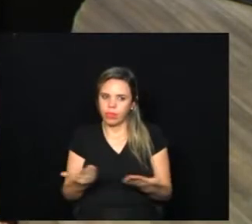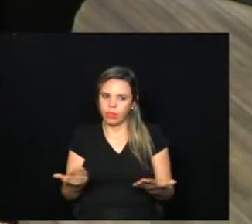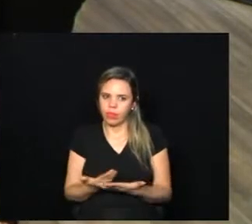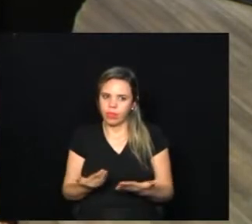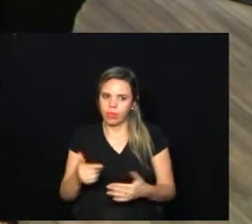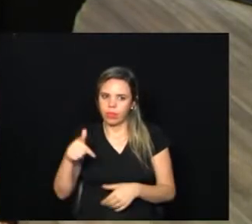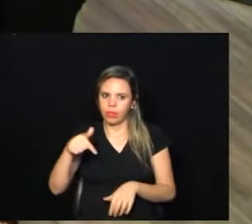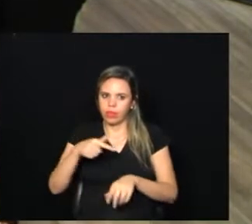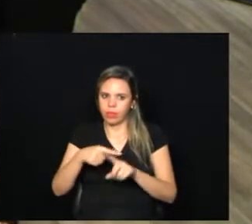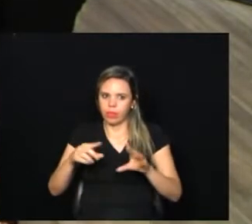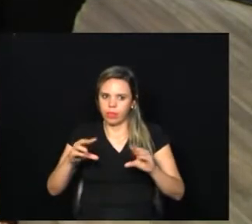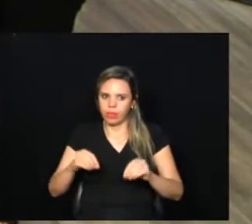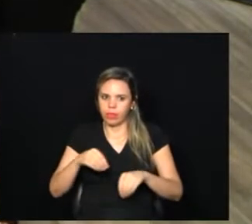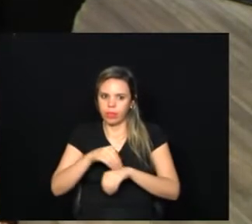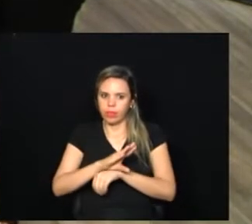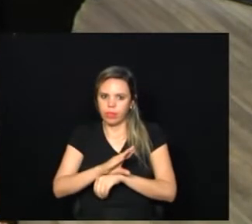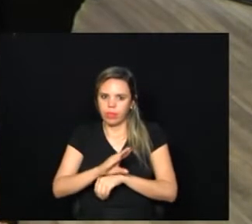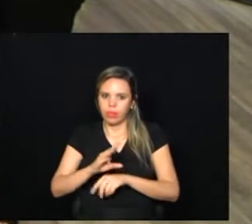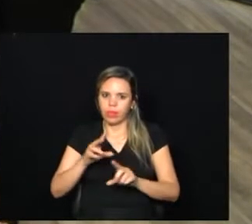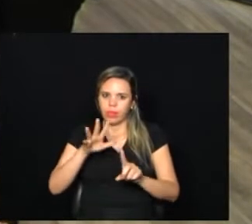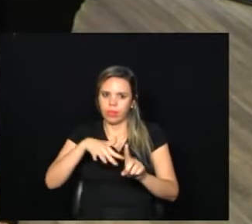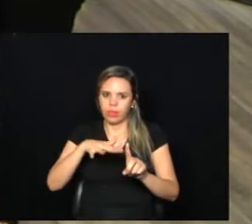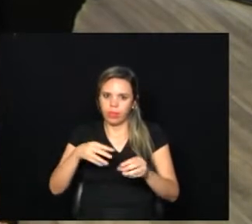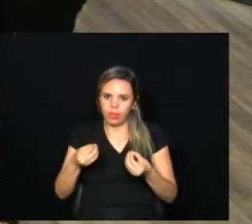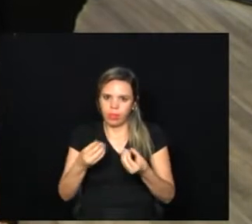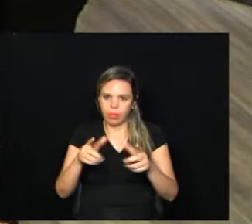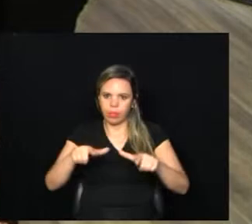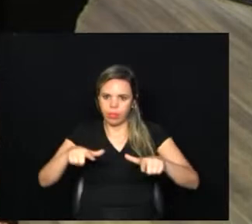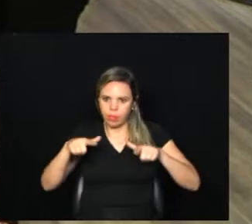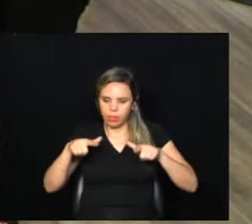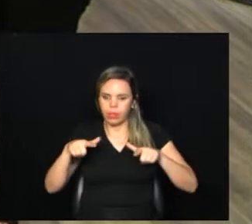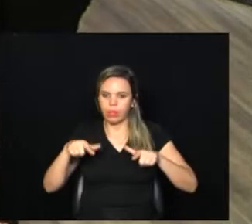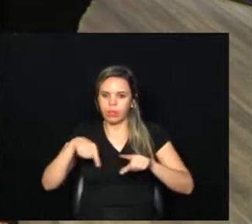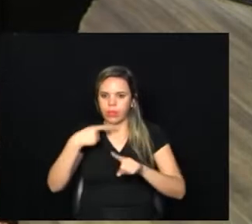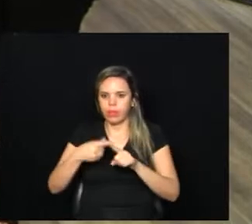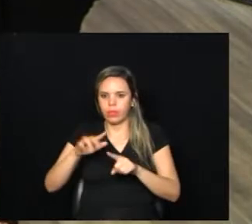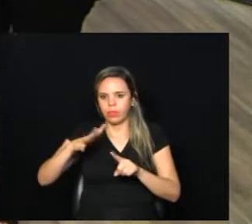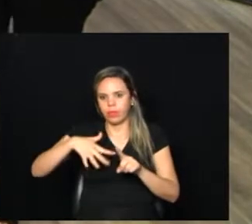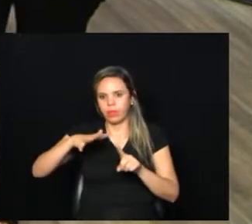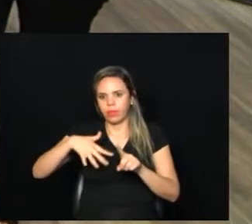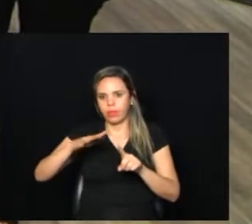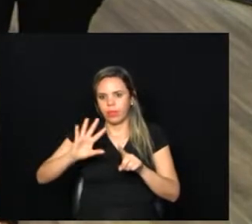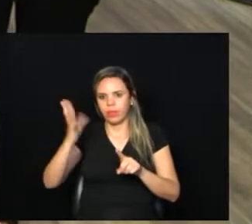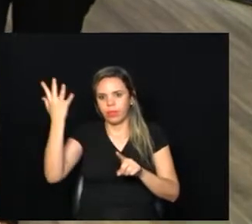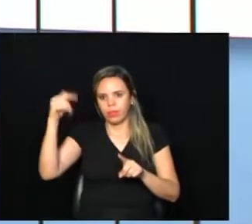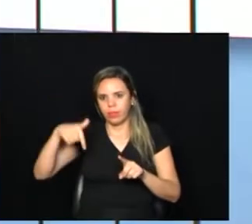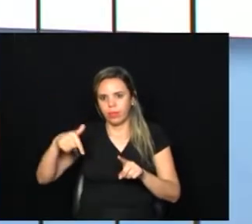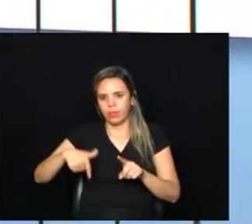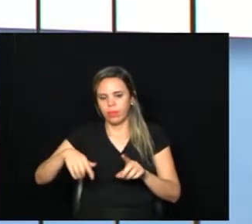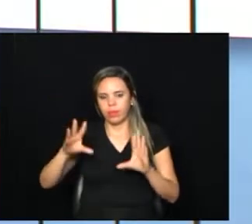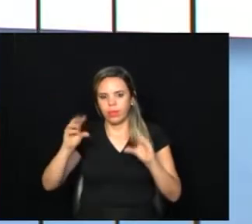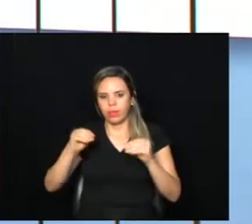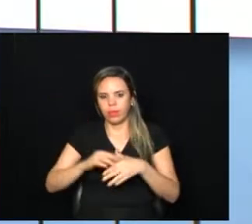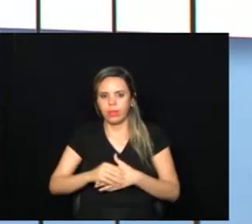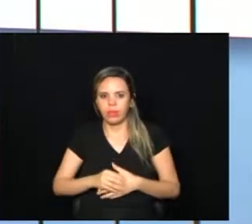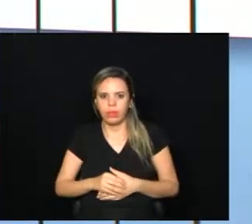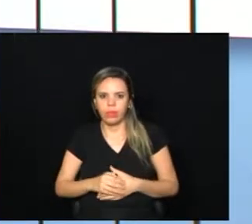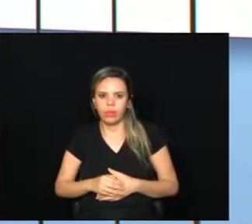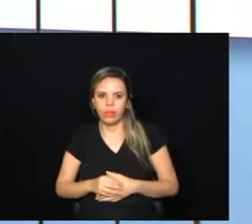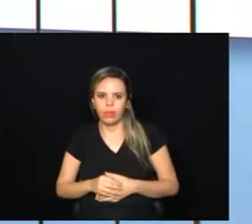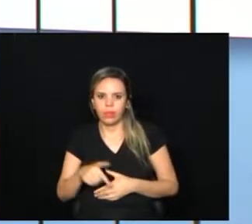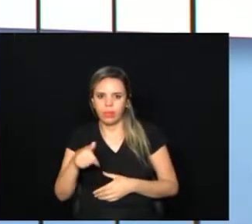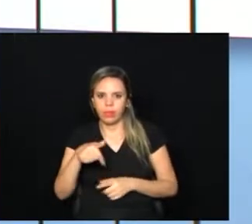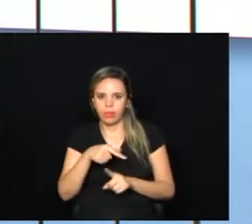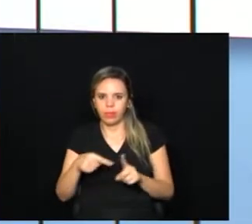das 7h30, tem transmissão de entrega de honrarias. São mais homenagens que vão acontecer nesta noite. A partir